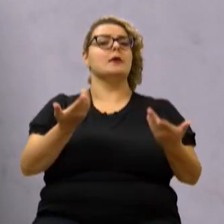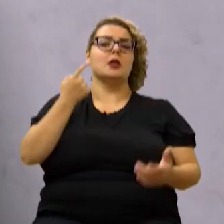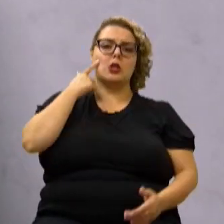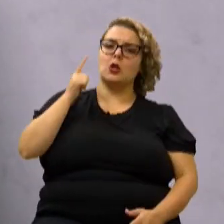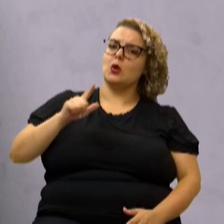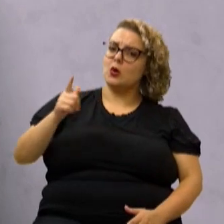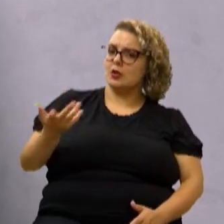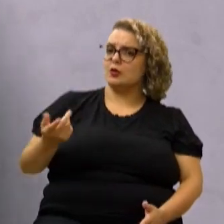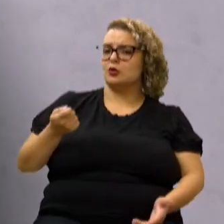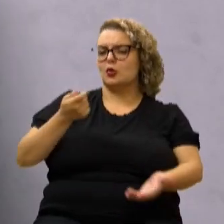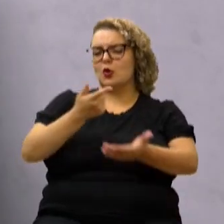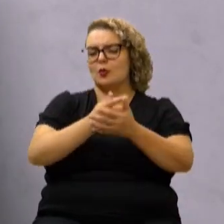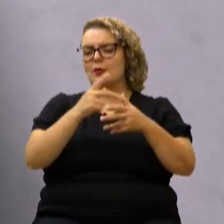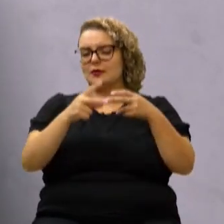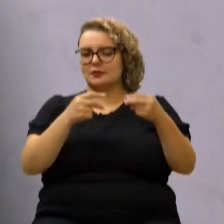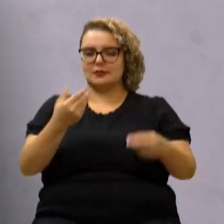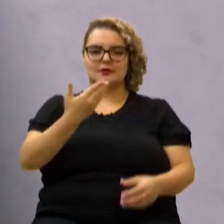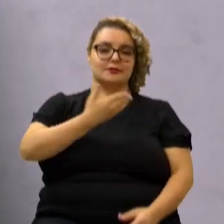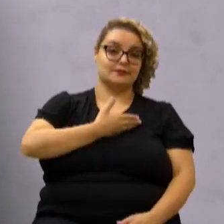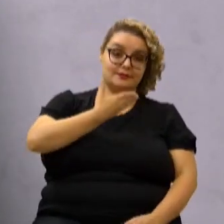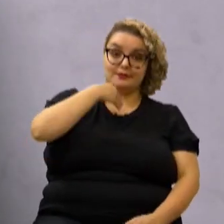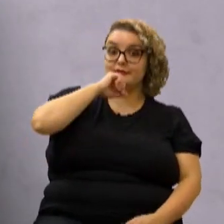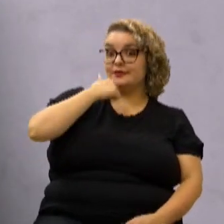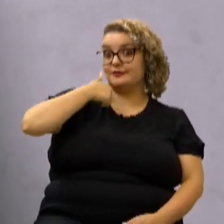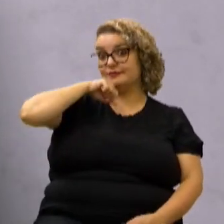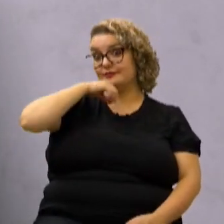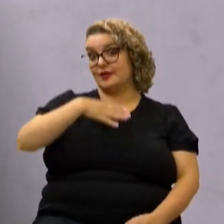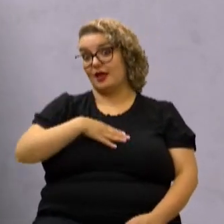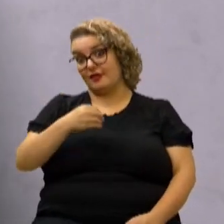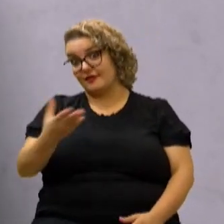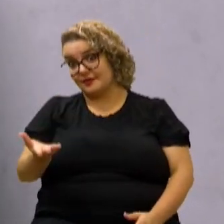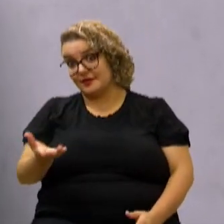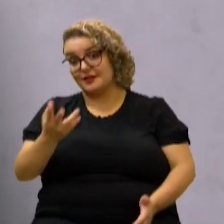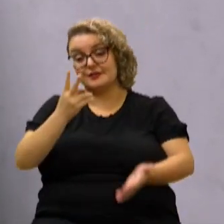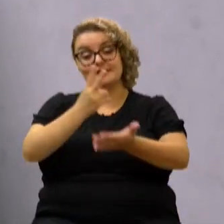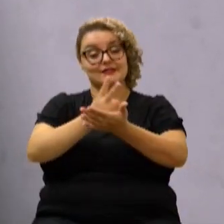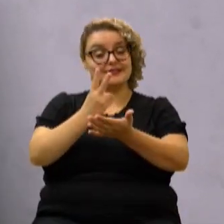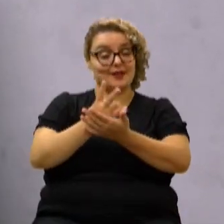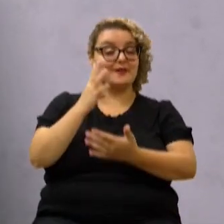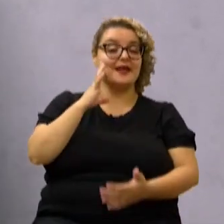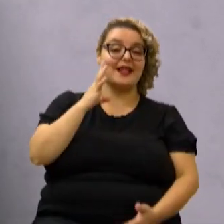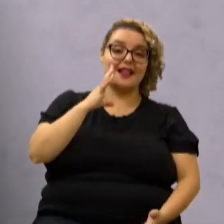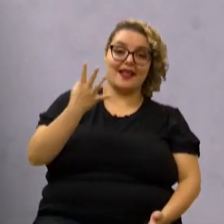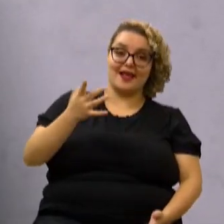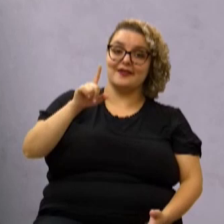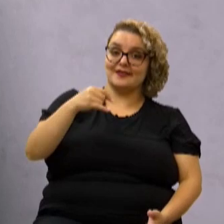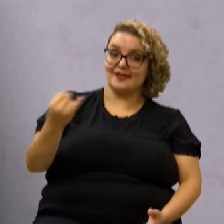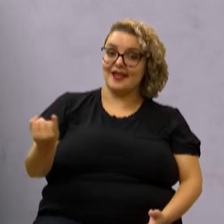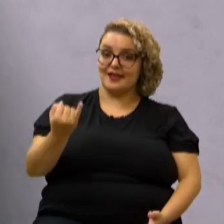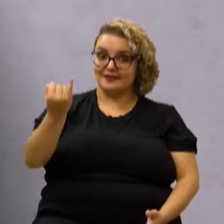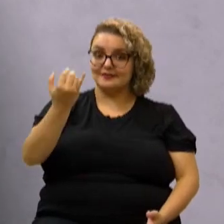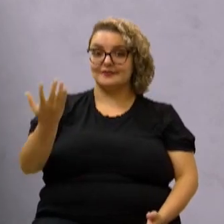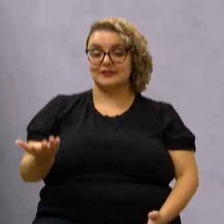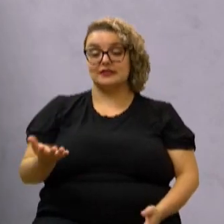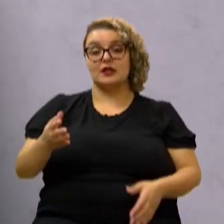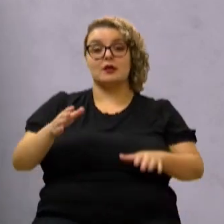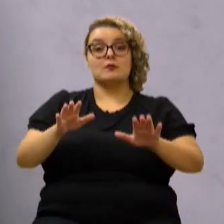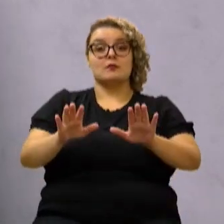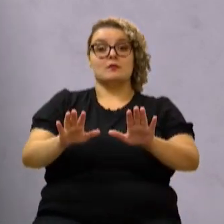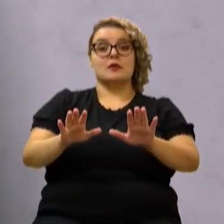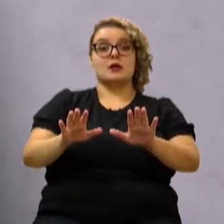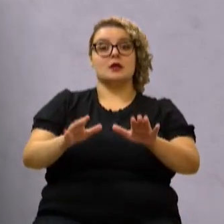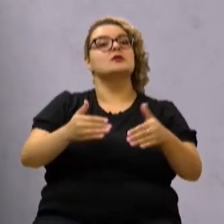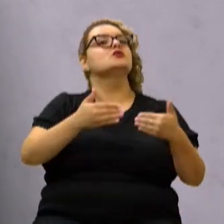compras com responsabilidade, claro. Comprar um presentinho para o amigo, para o pai, para a mãe, para o filho, sempre é legal, sempre é